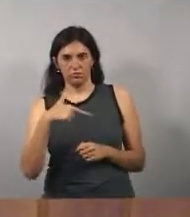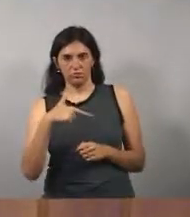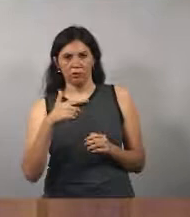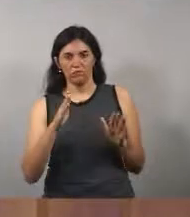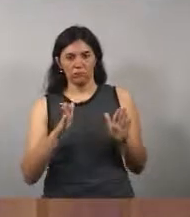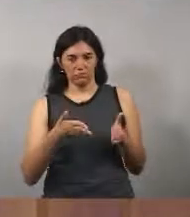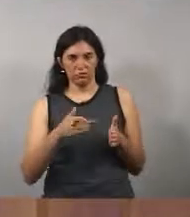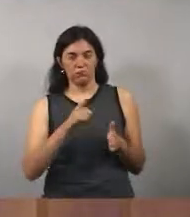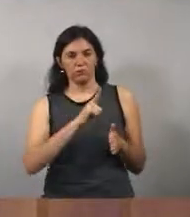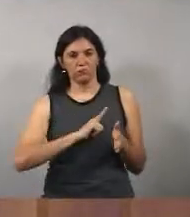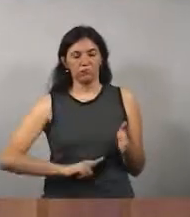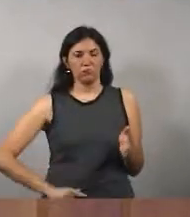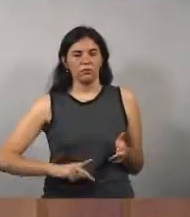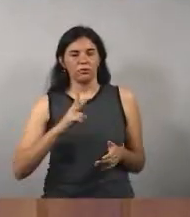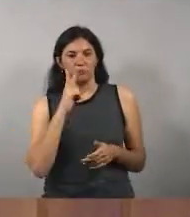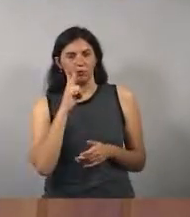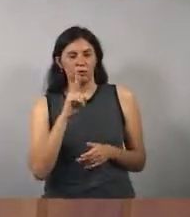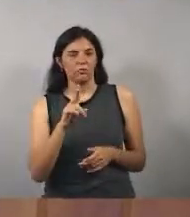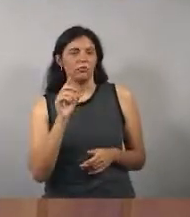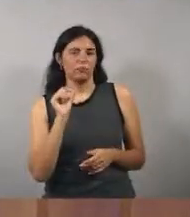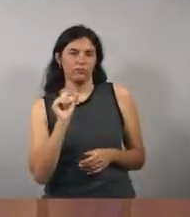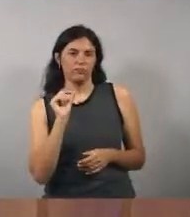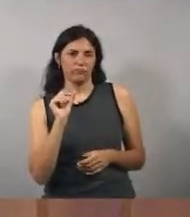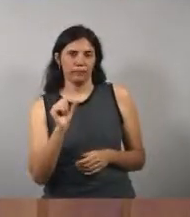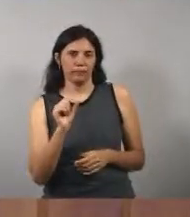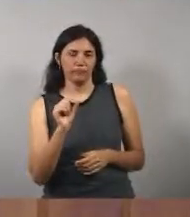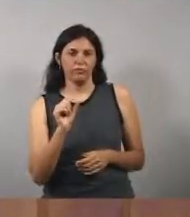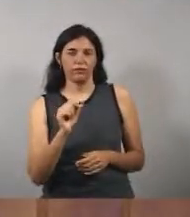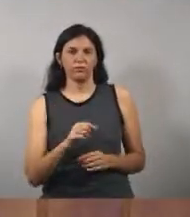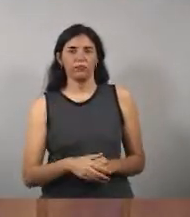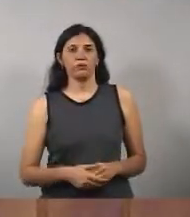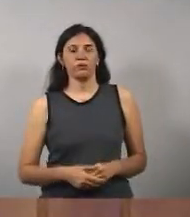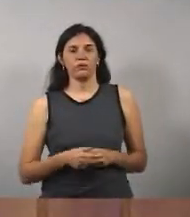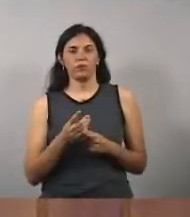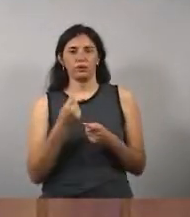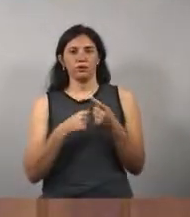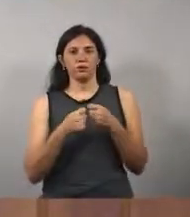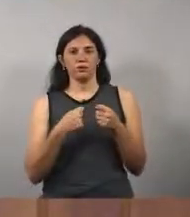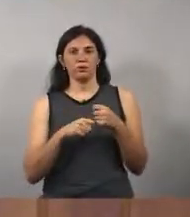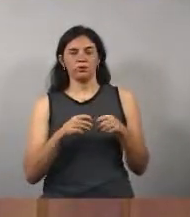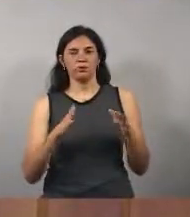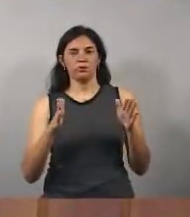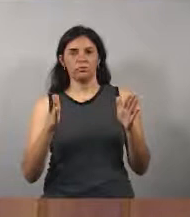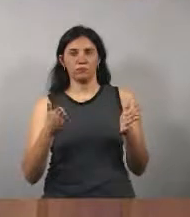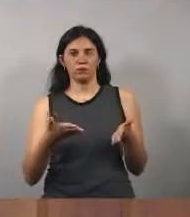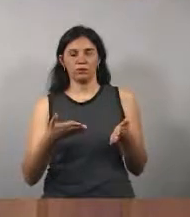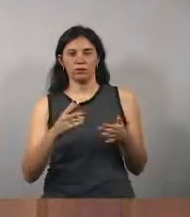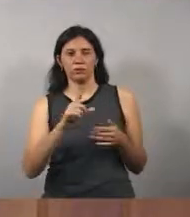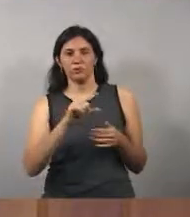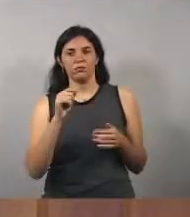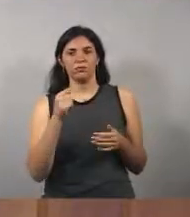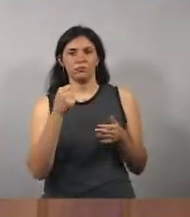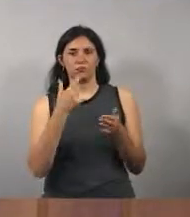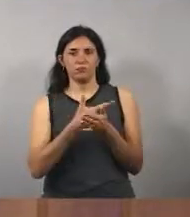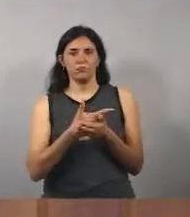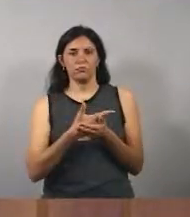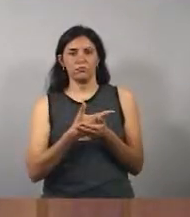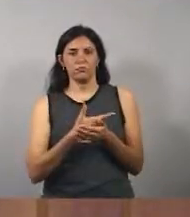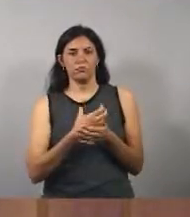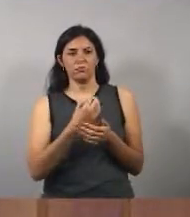governo, verificou-se que a administração atual optou por pagar